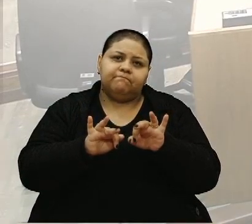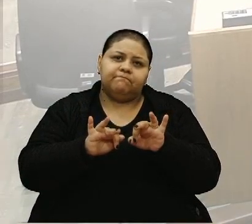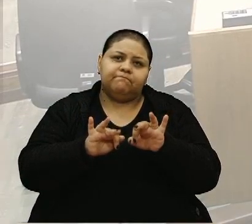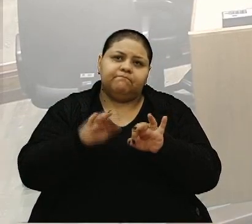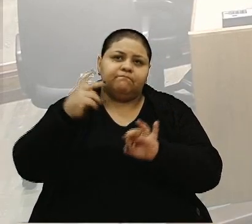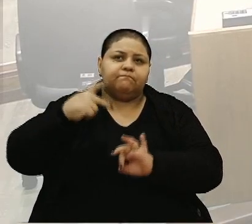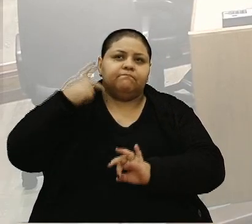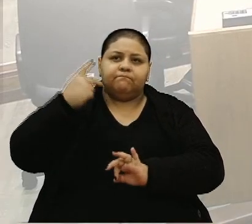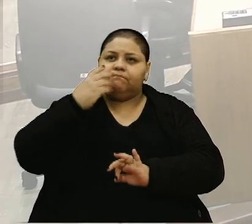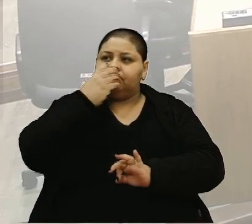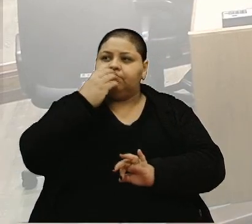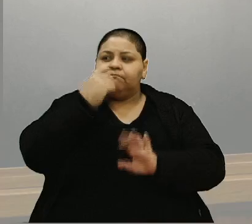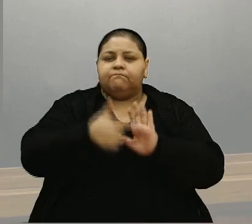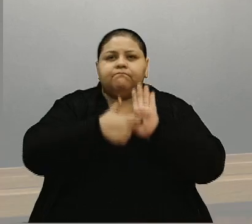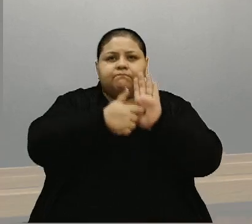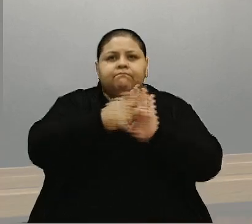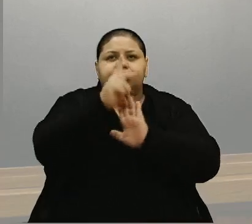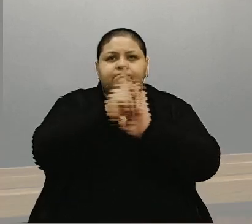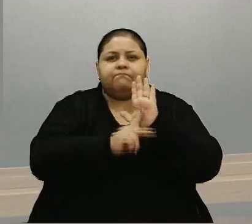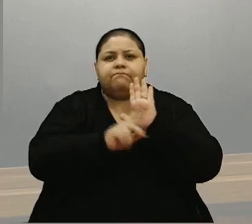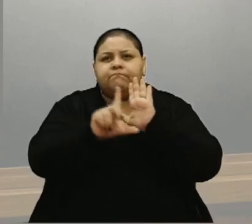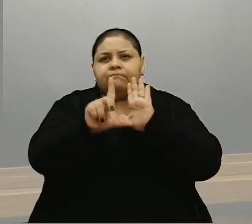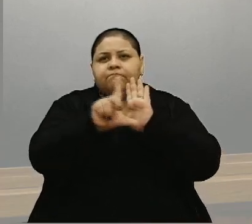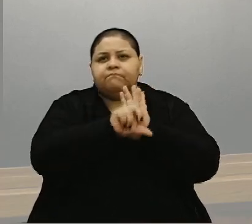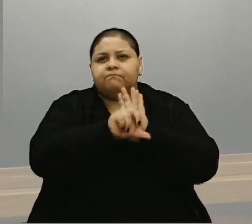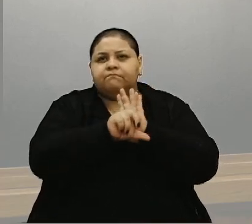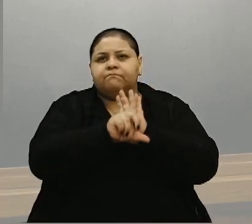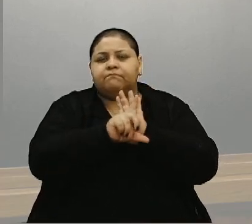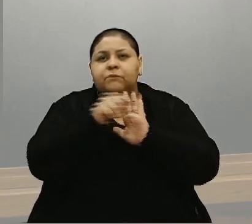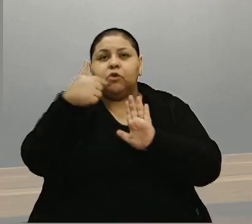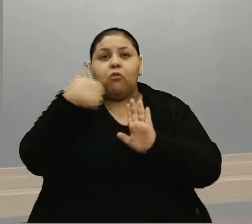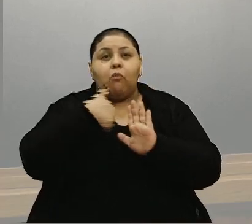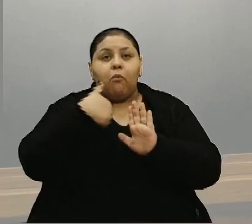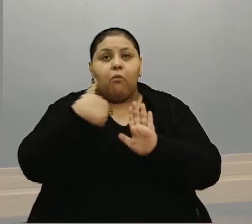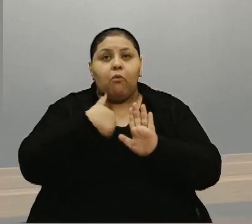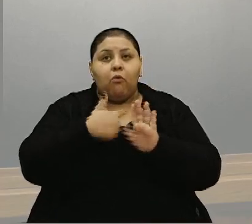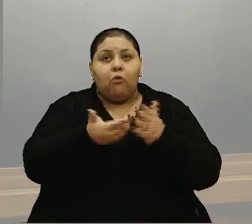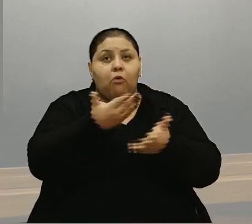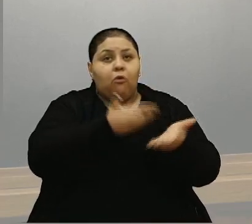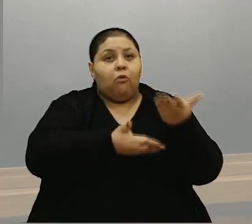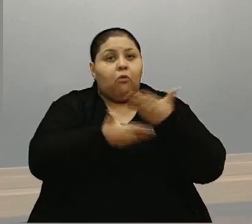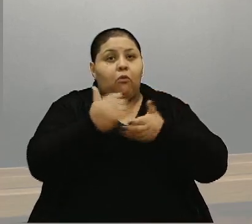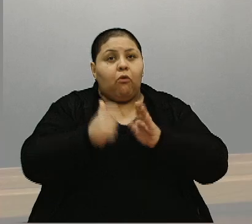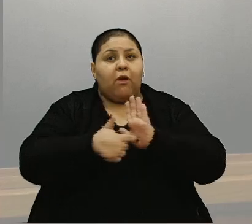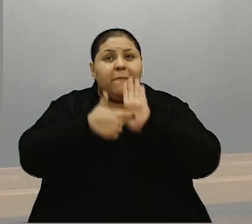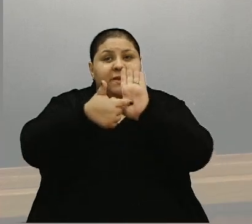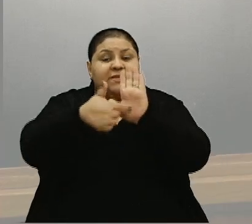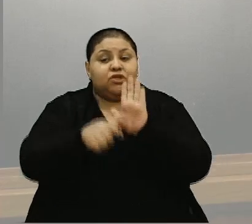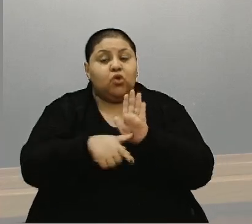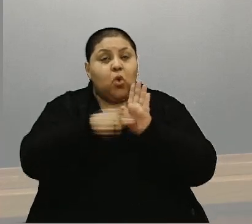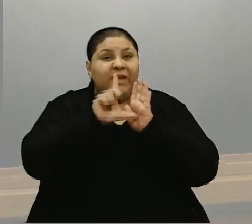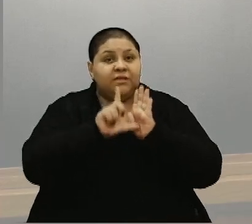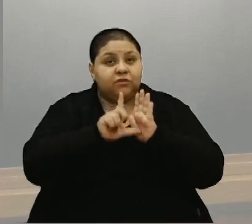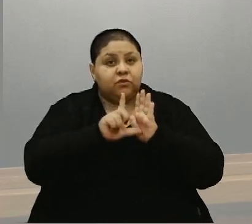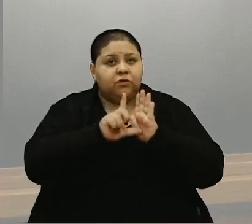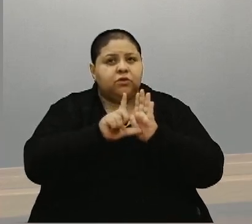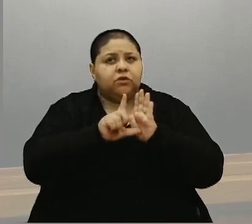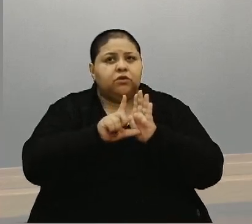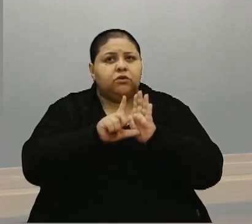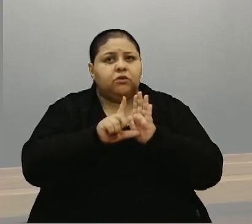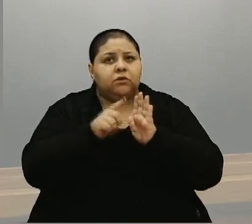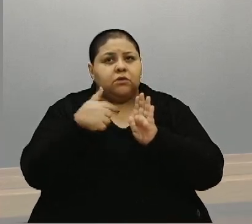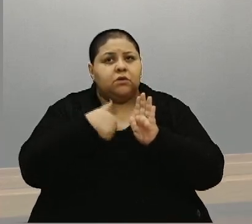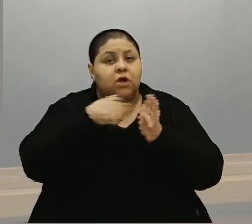Camires apresentou um projeto de lei, o meu estava tramitando, ele apresentou antes, junto ali,